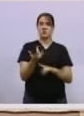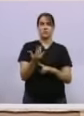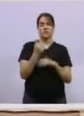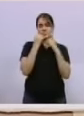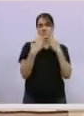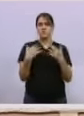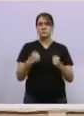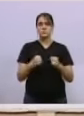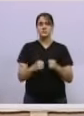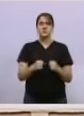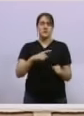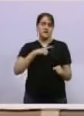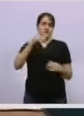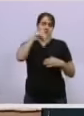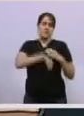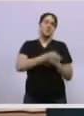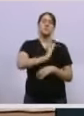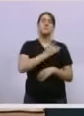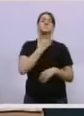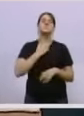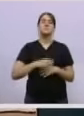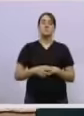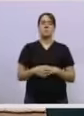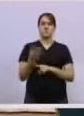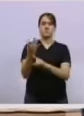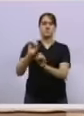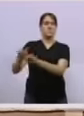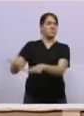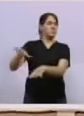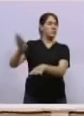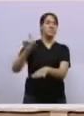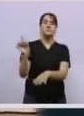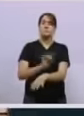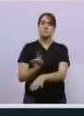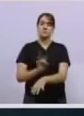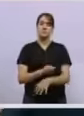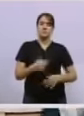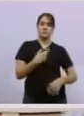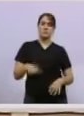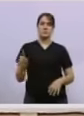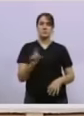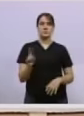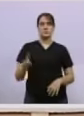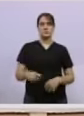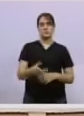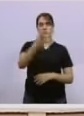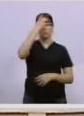dentro. Não é lá acendi lá e deixa que lá o santo resolve. Não. Isso não é religião de gente madura,